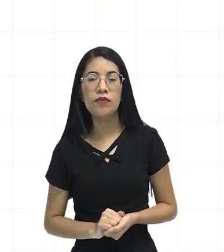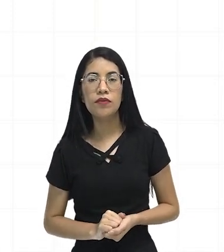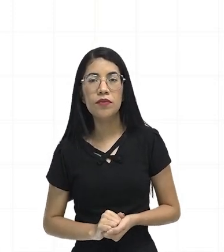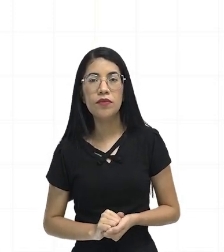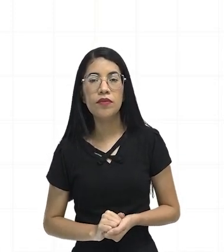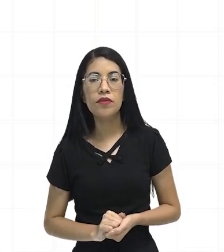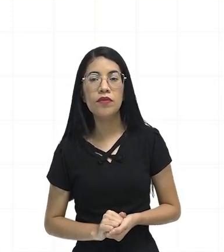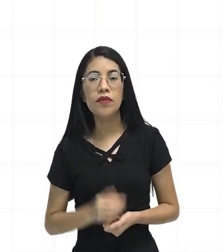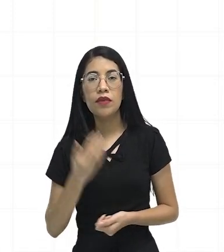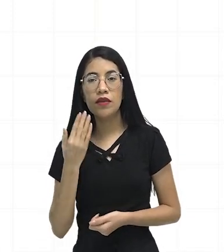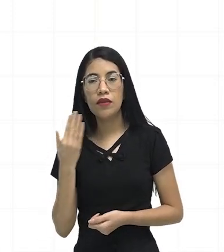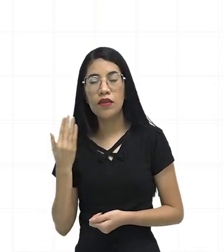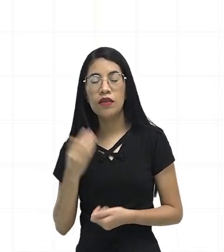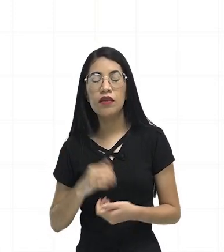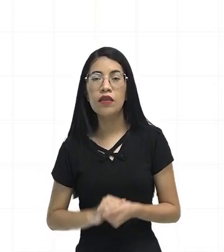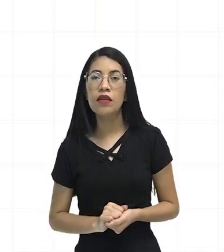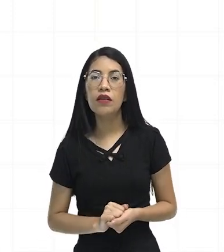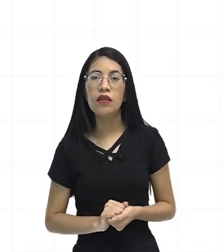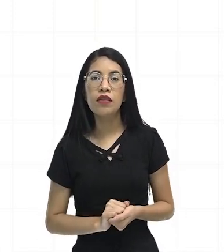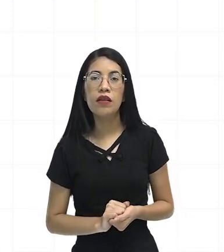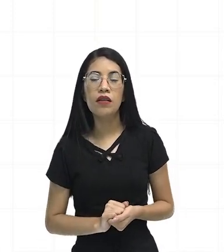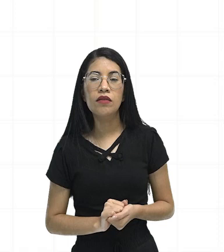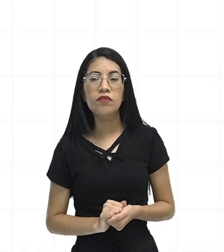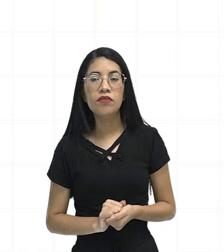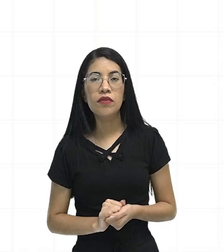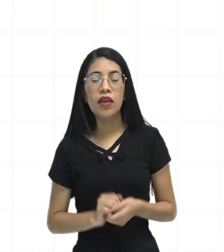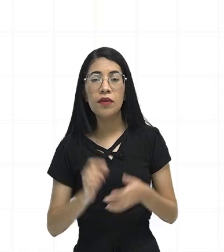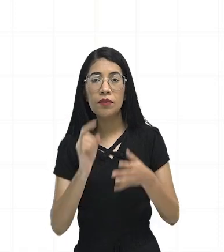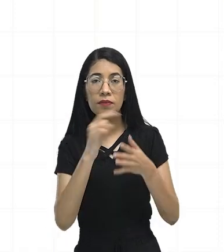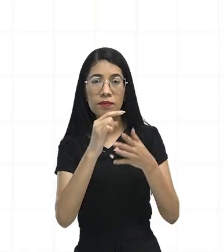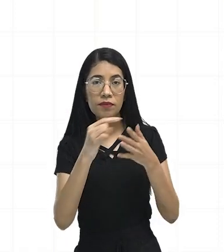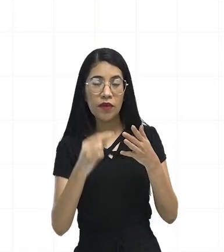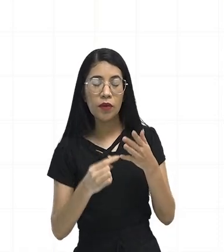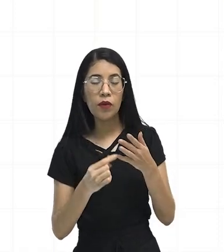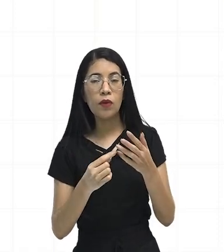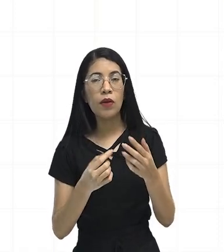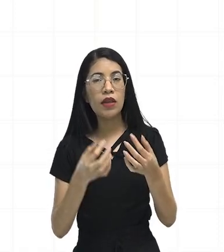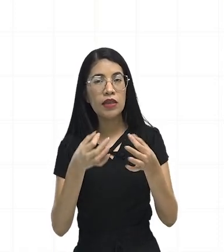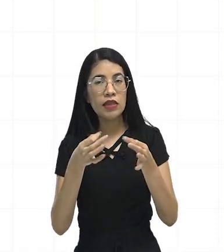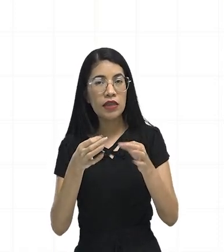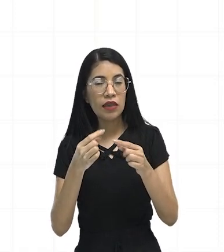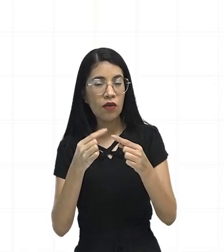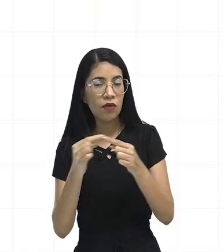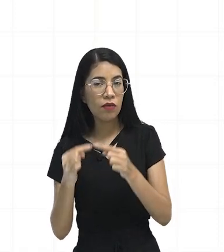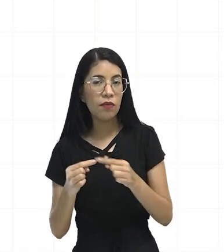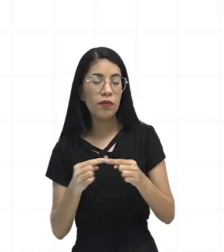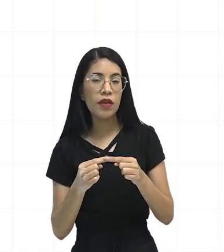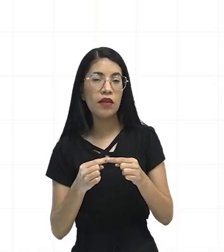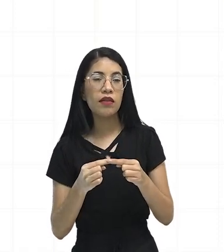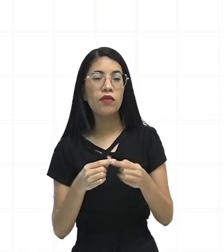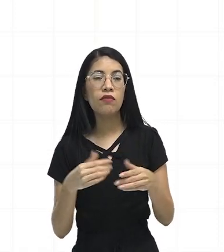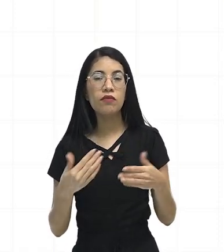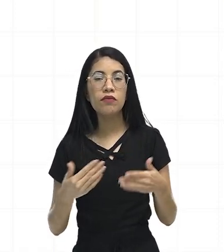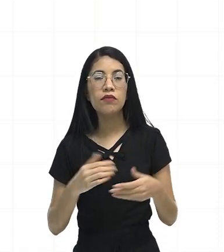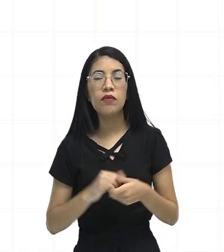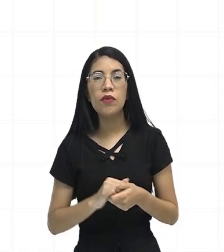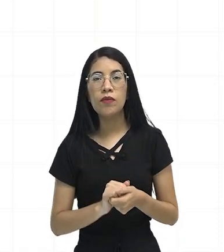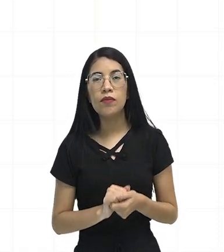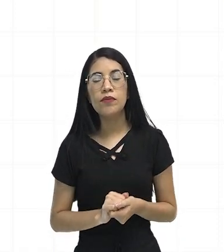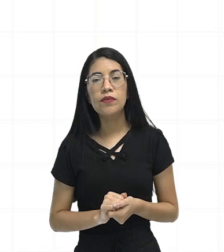Usando as igualdades acima, escolha a alternativa correta. Então veja, a primeira